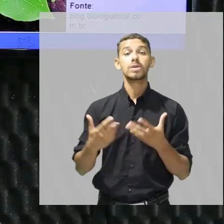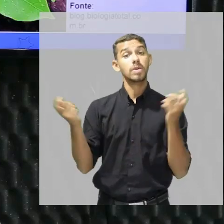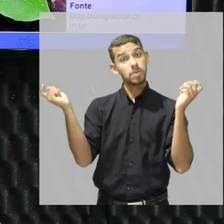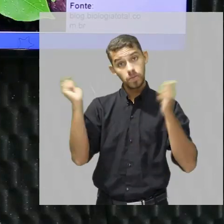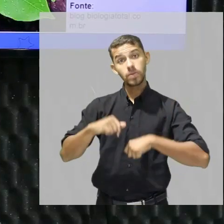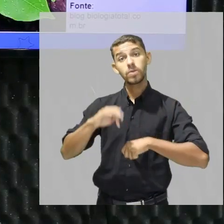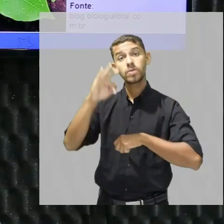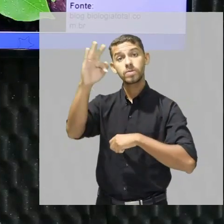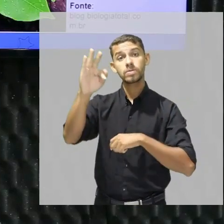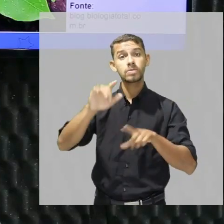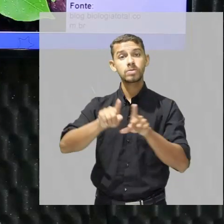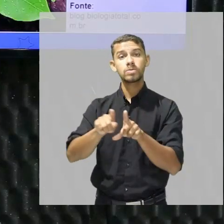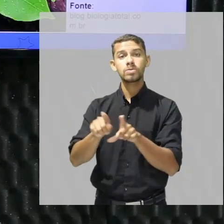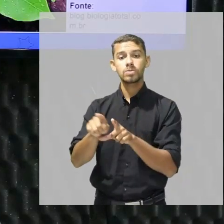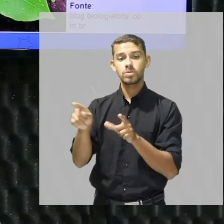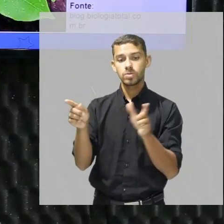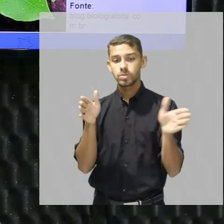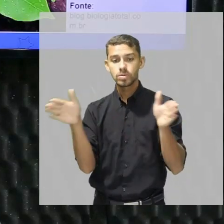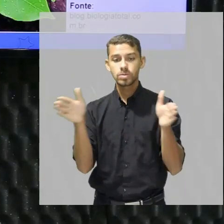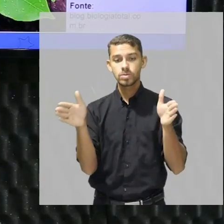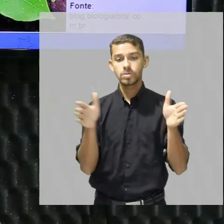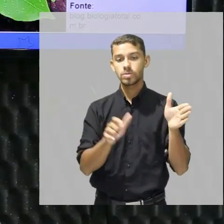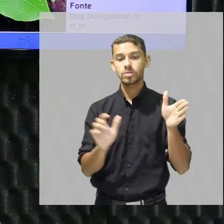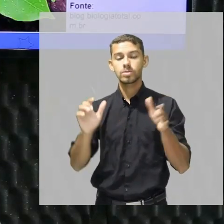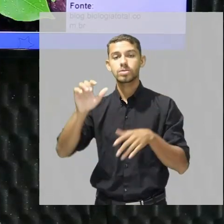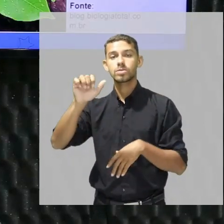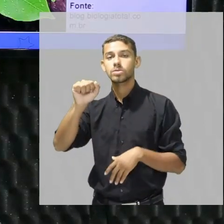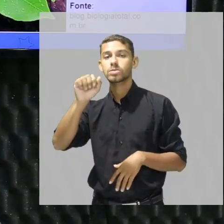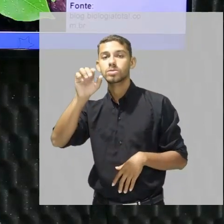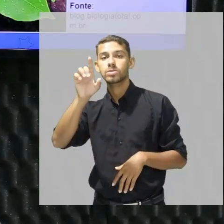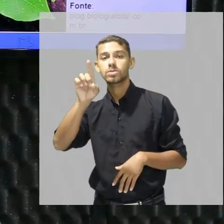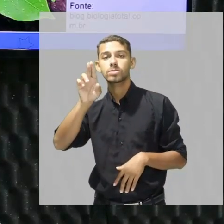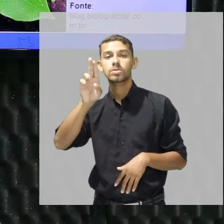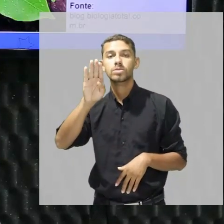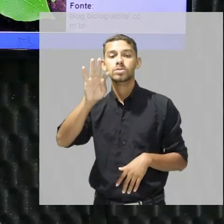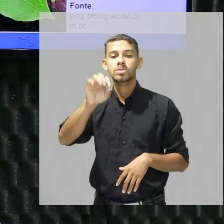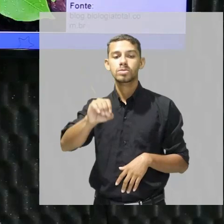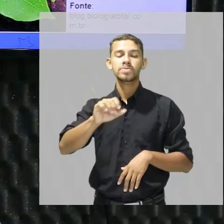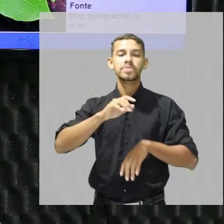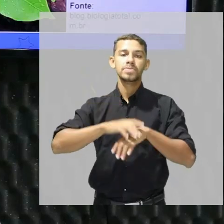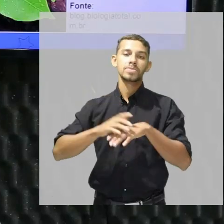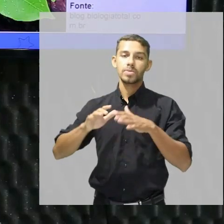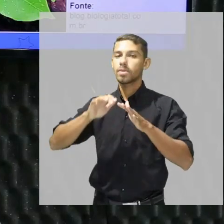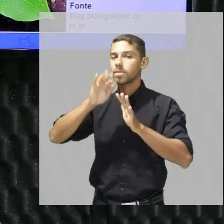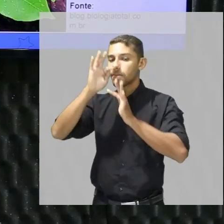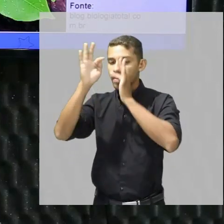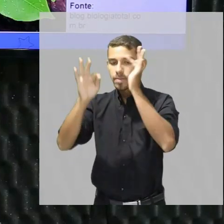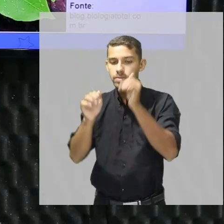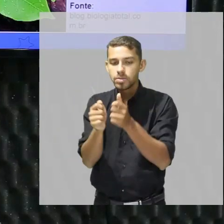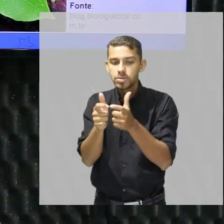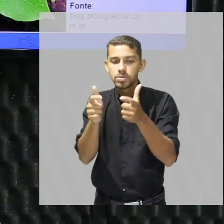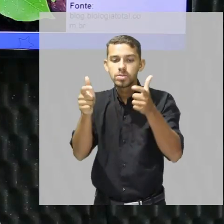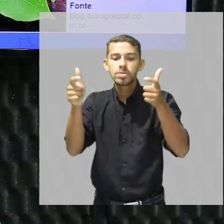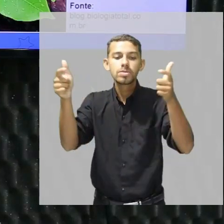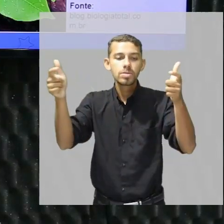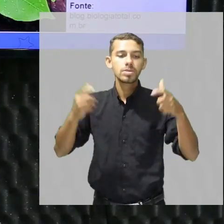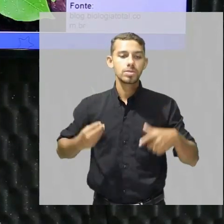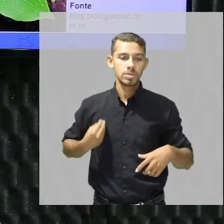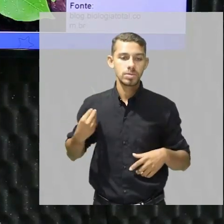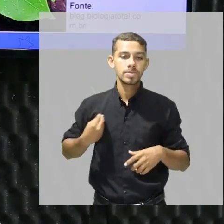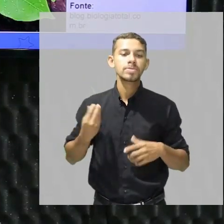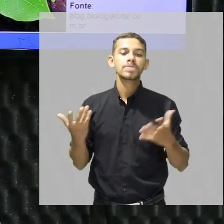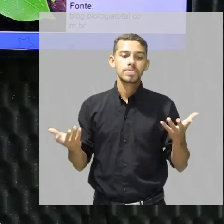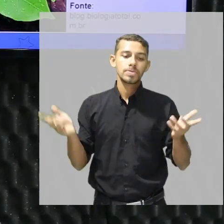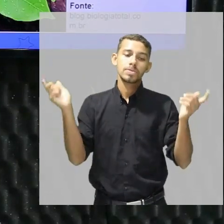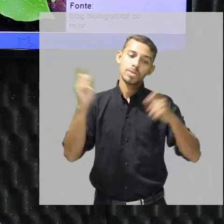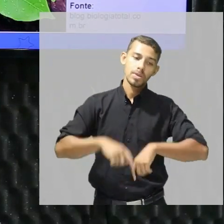servindo como um meio de adubo para, por exemplo, plantas maiores poderem nascer. E aí vai